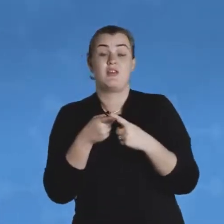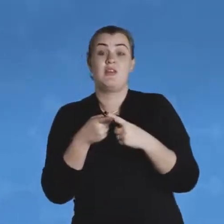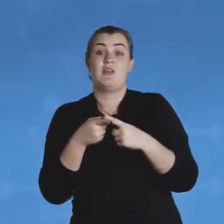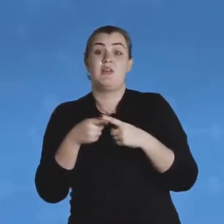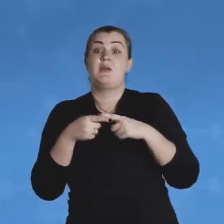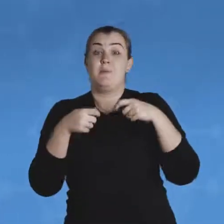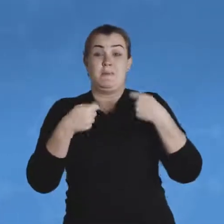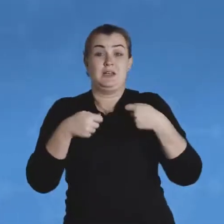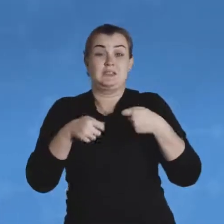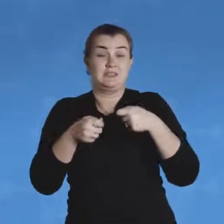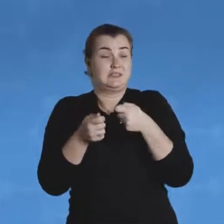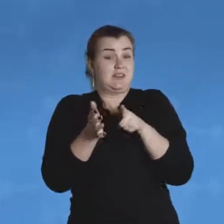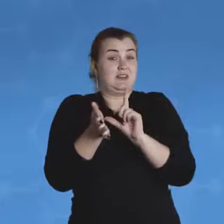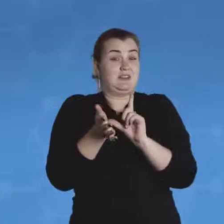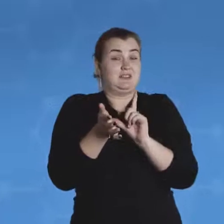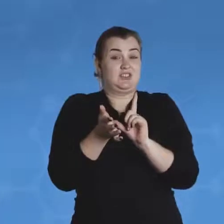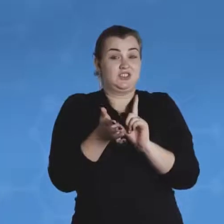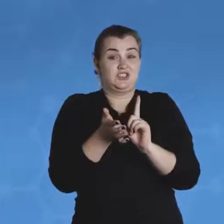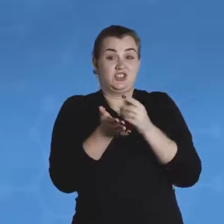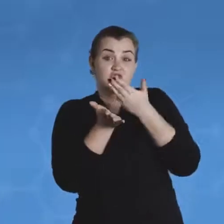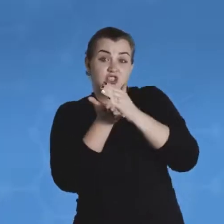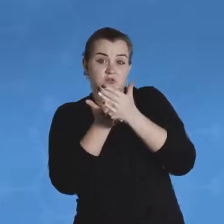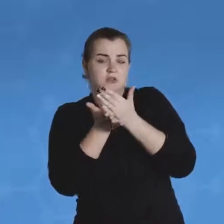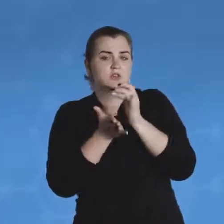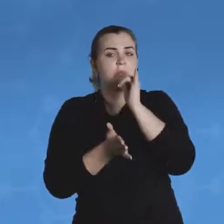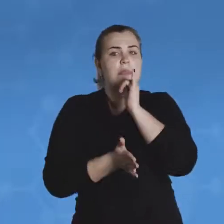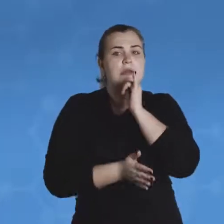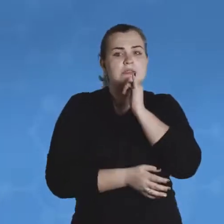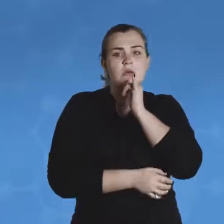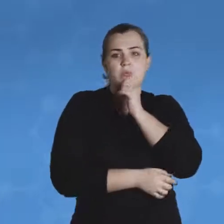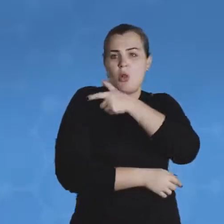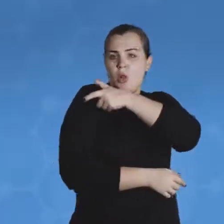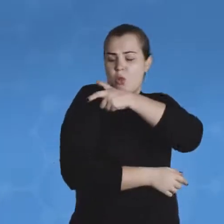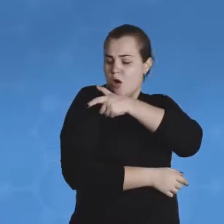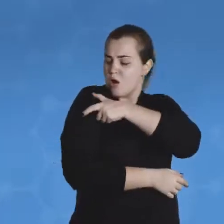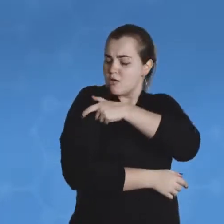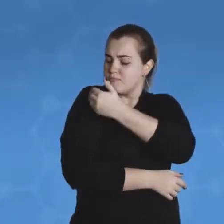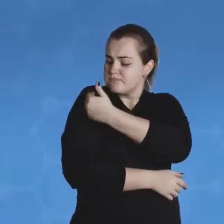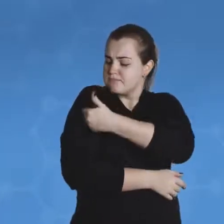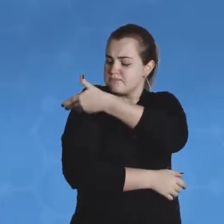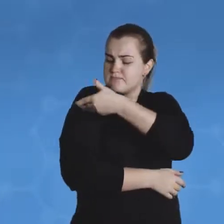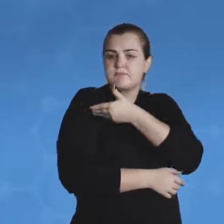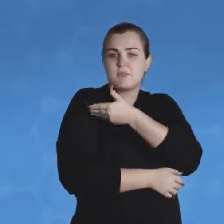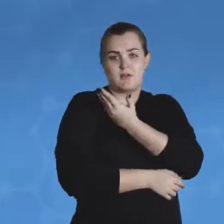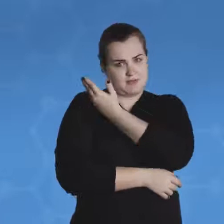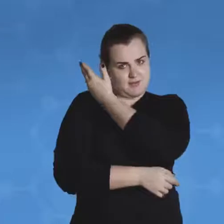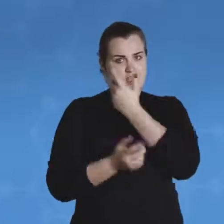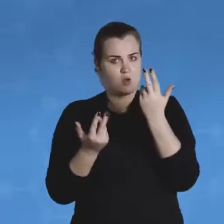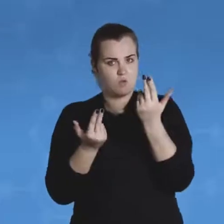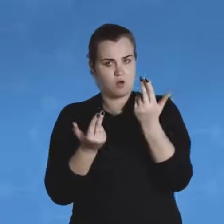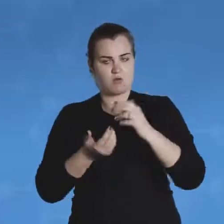em pequenos quadrantes e deve ter a distância de um dedo entre uma aplicação e outra, seguindo o sentido